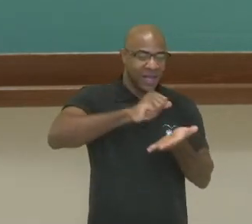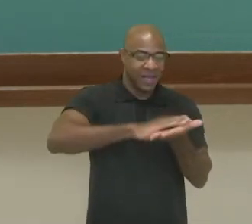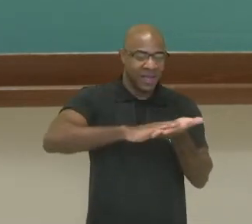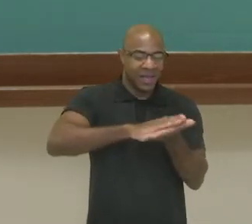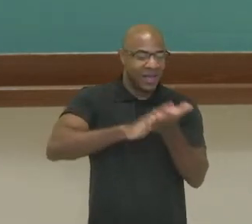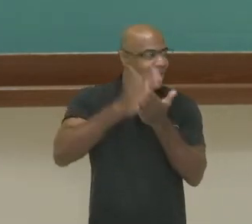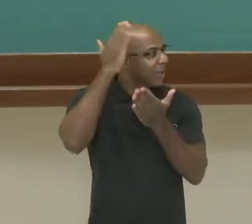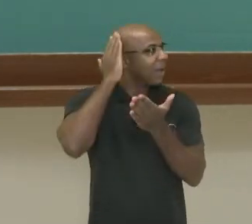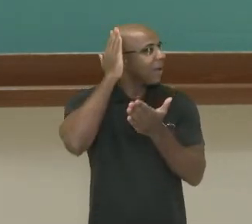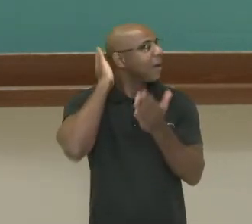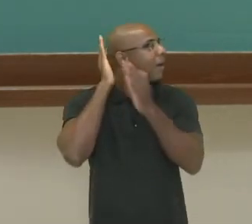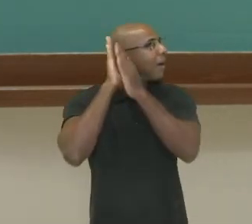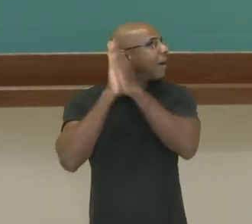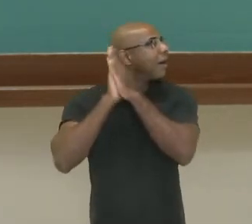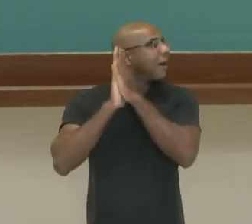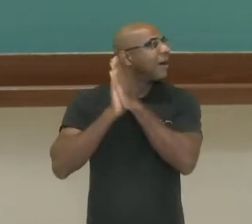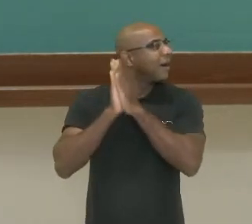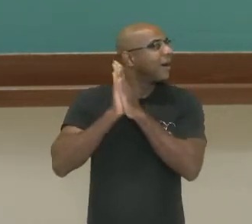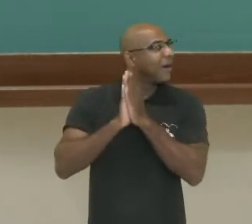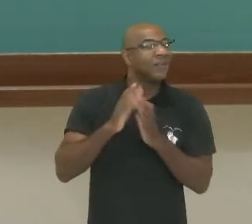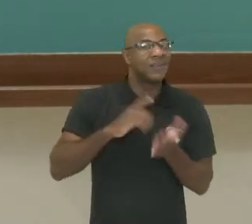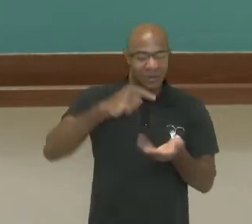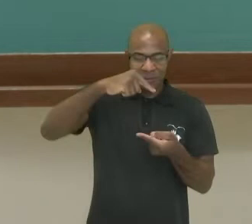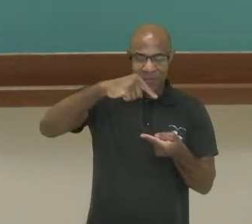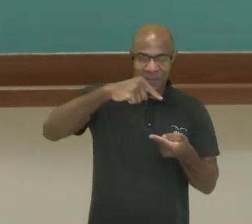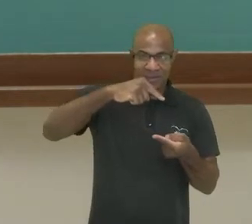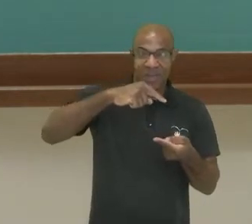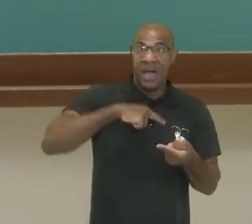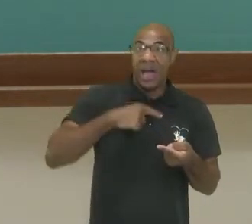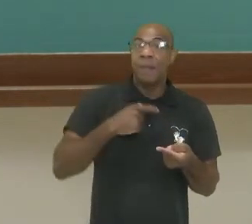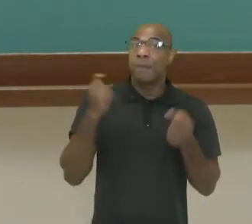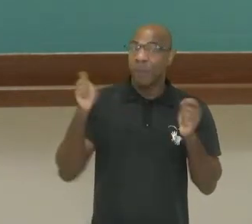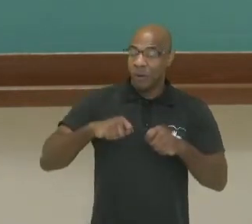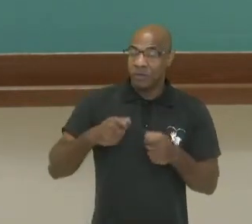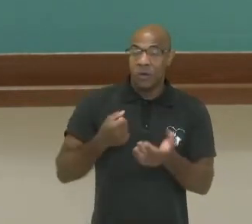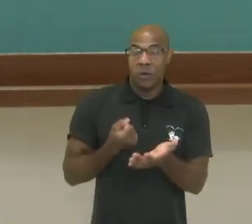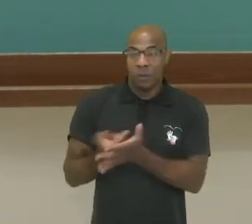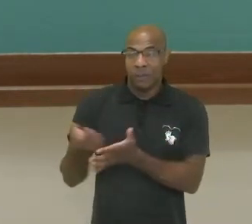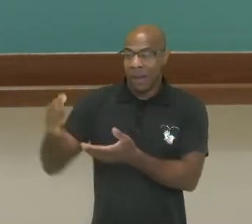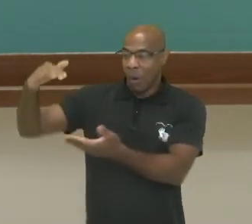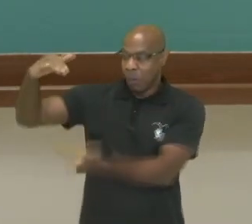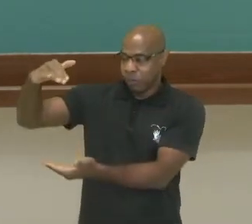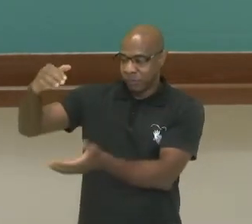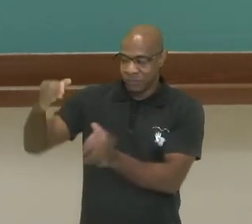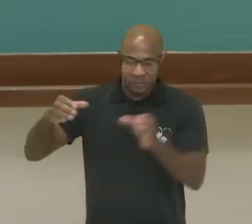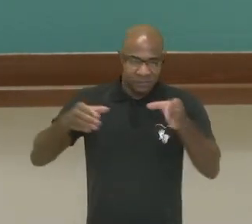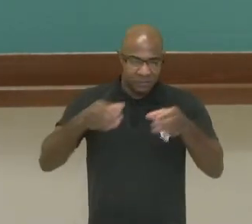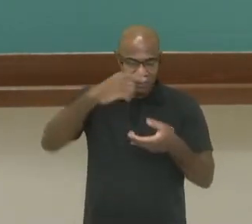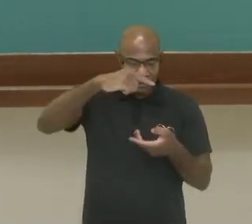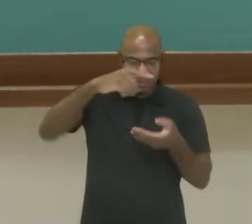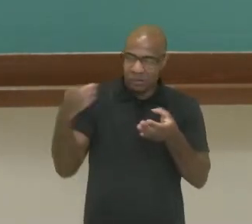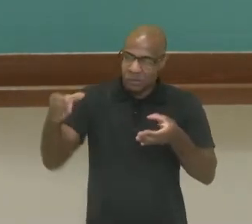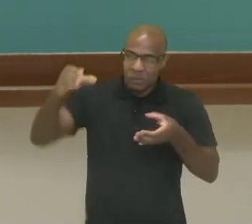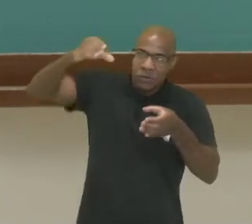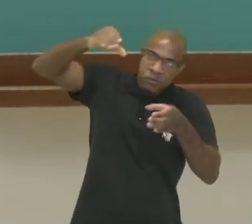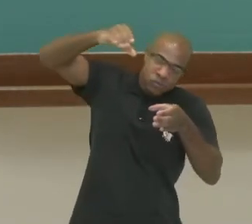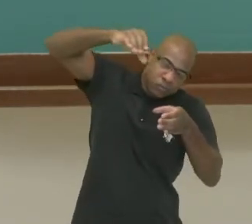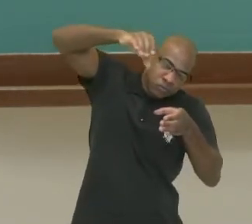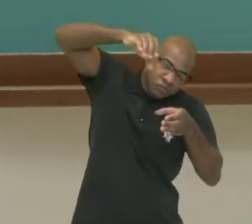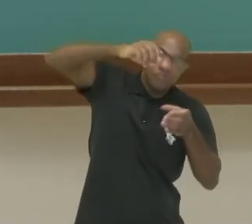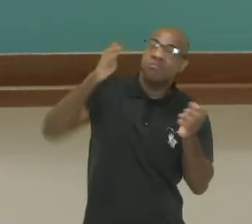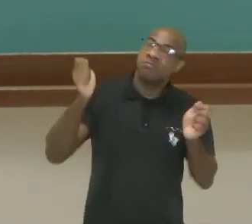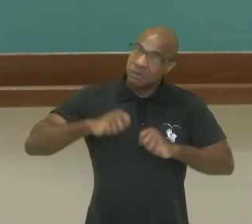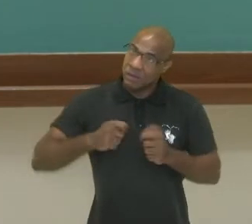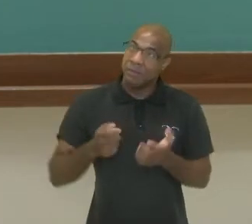tem, por exemplo, o refil. Então, o que acontece? Ao adquirir apenas o refil, aquela embalagem original, o